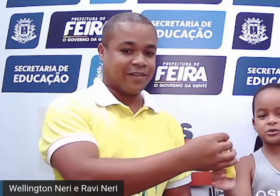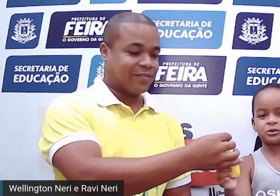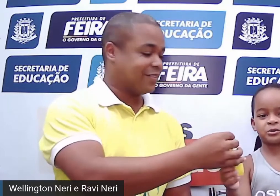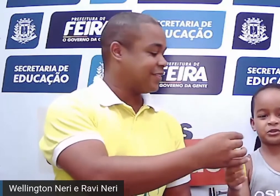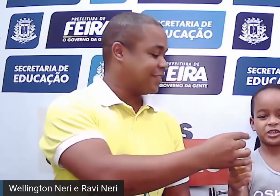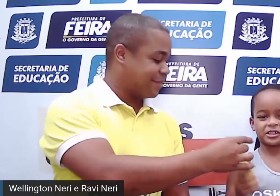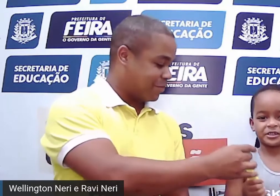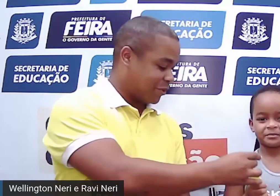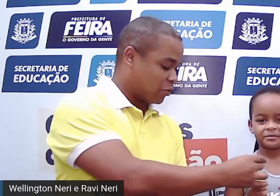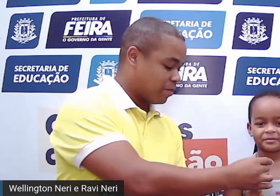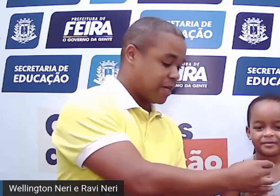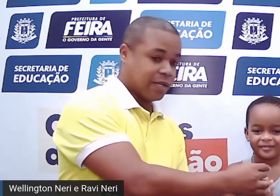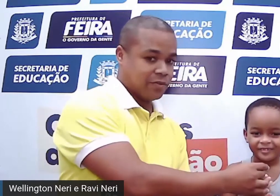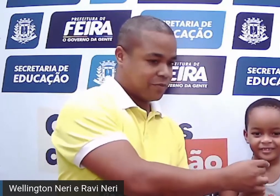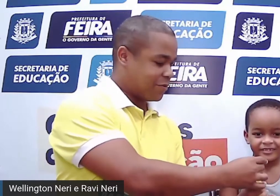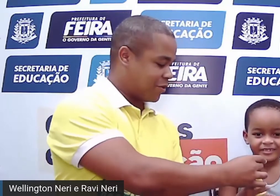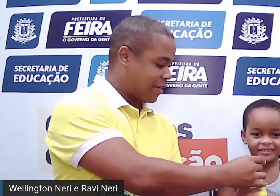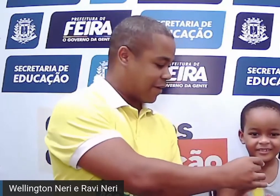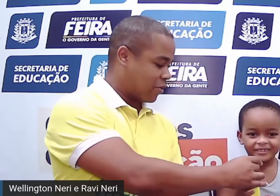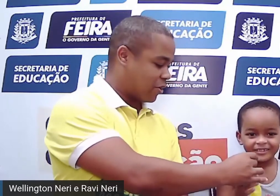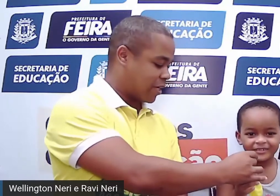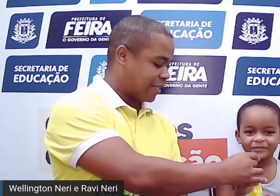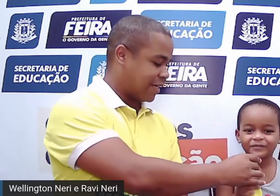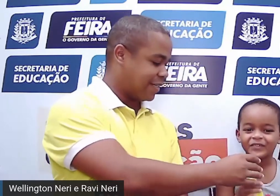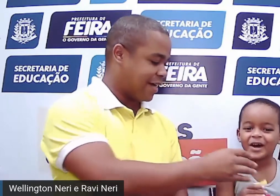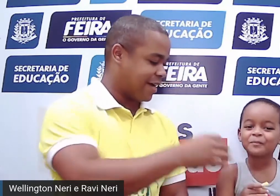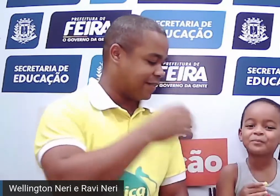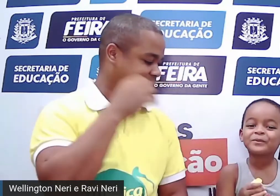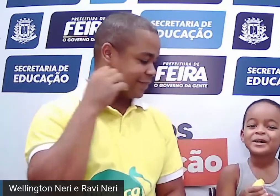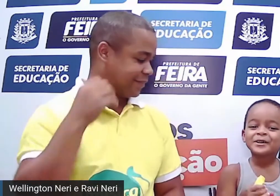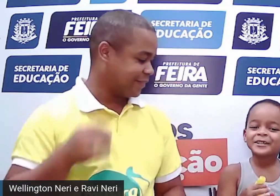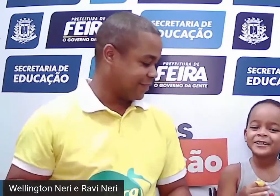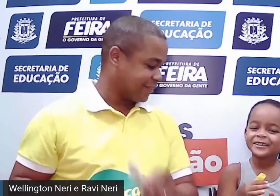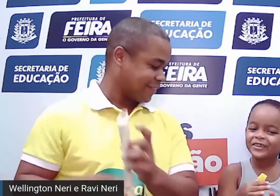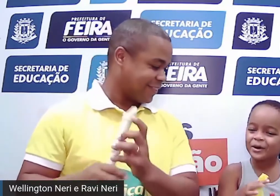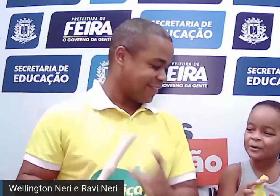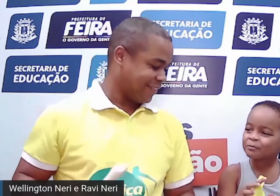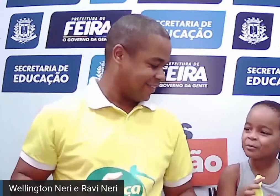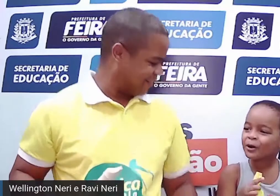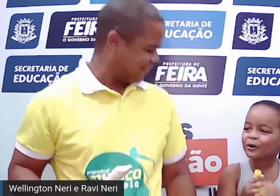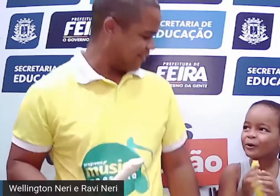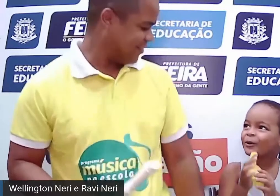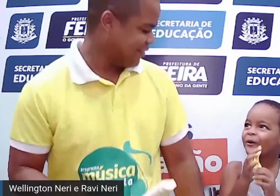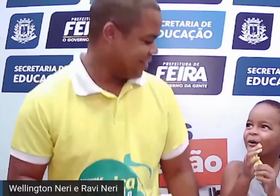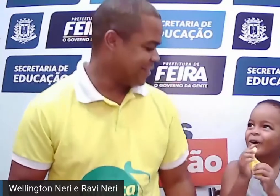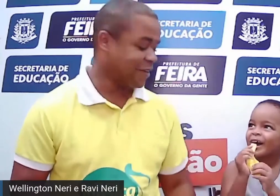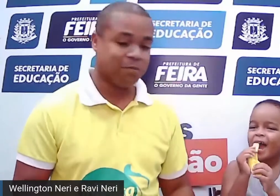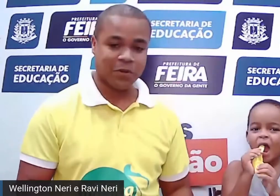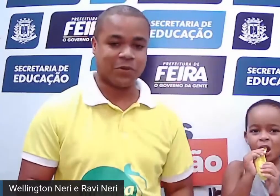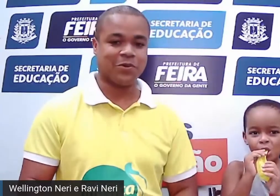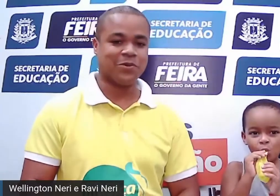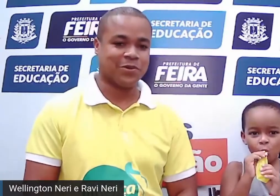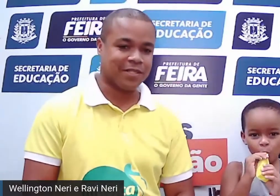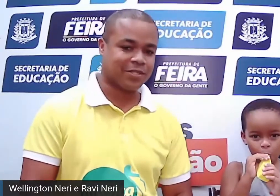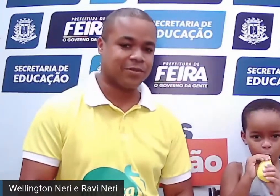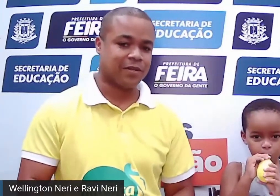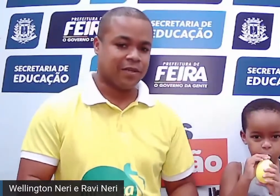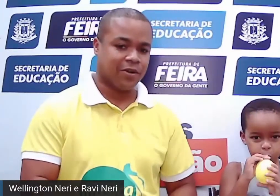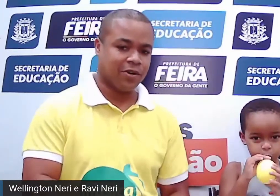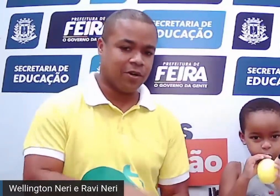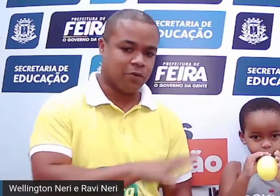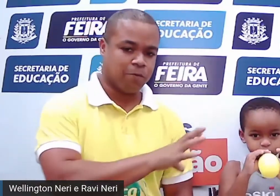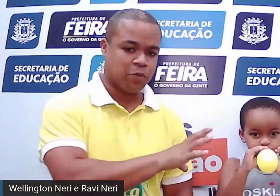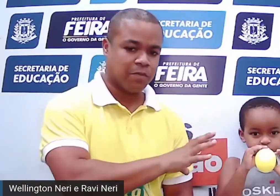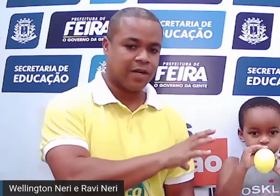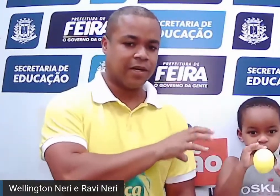voou. É, muito bem, ela não voou, né? Vai colocando aí não, a... Não tocou. Não tocou, isso.